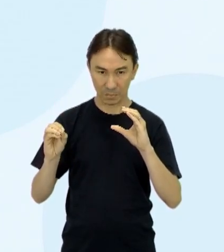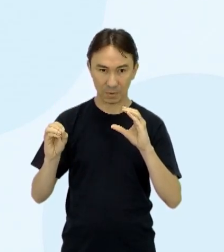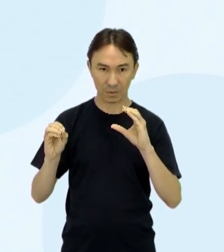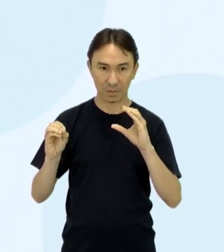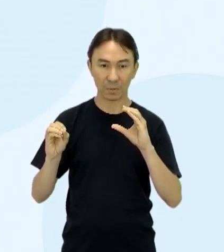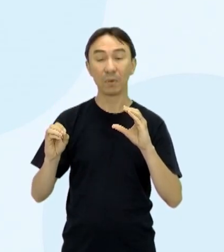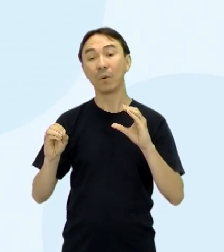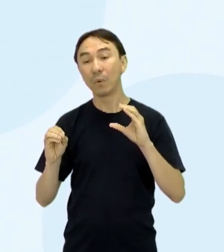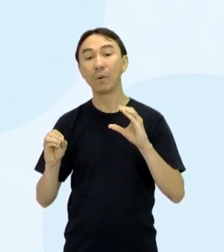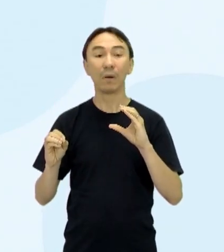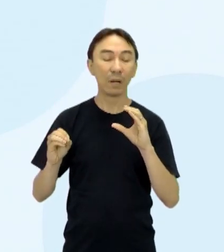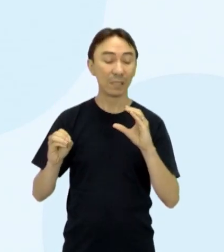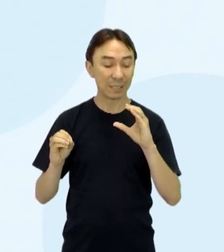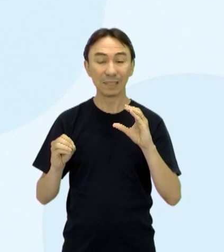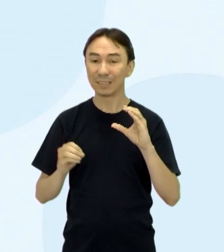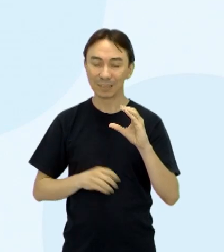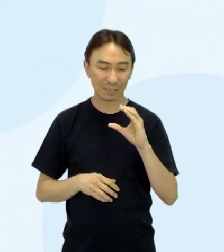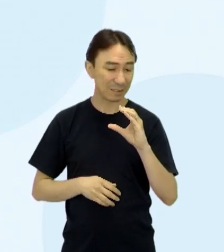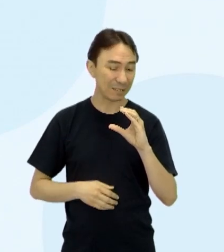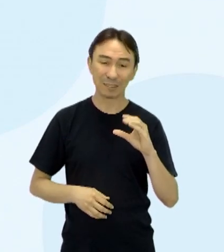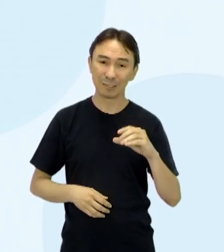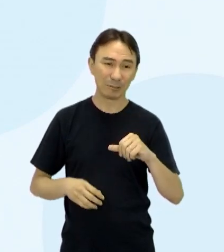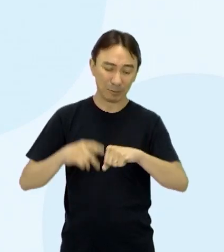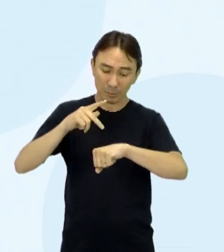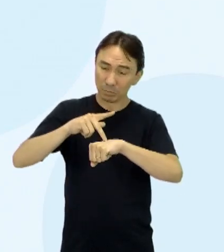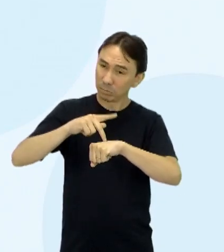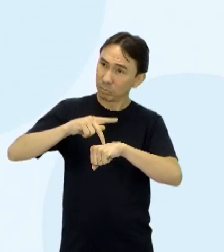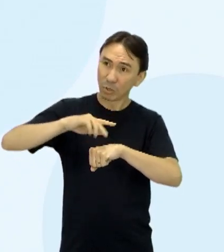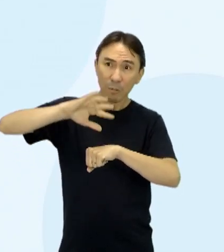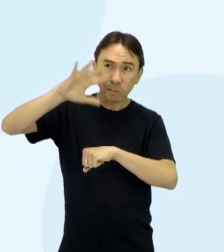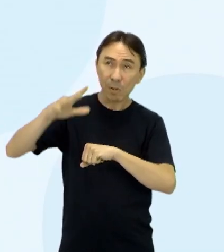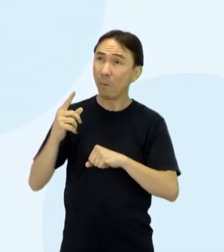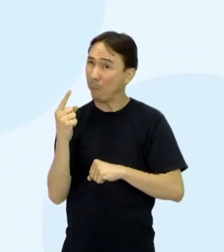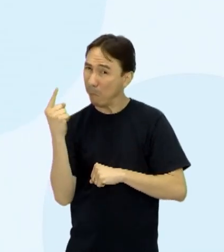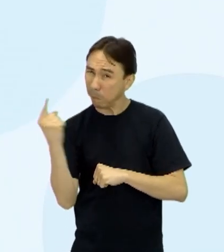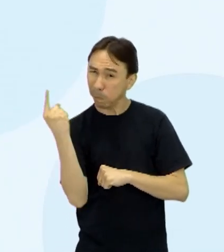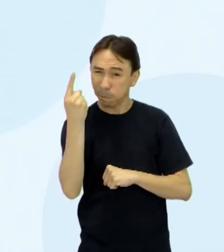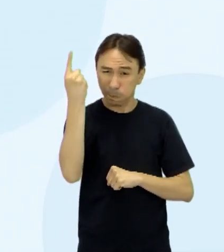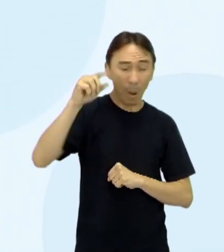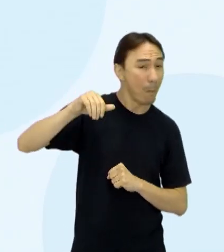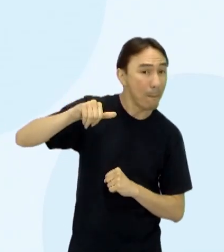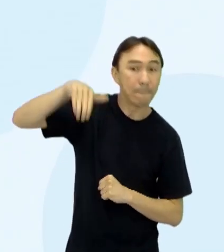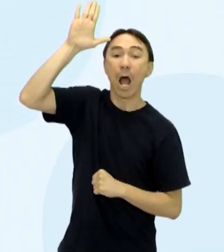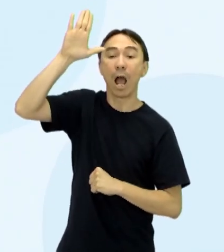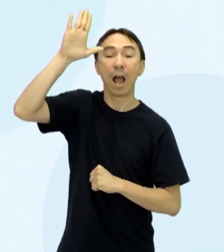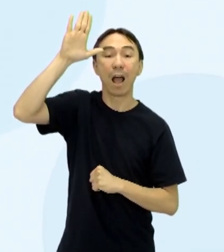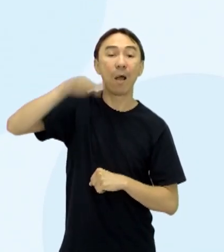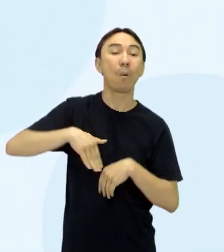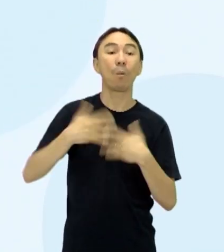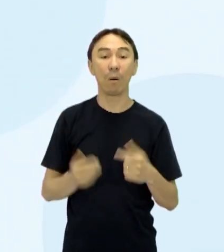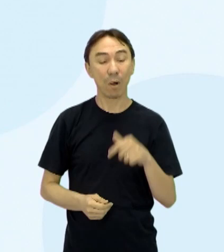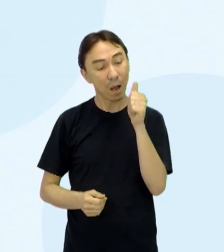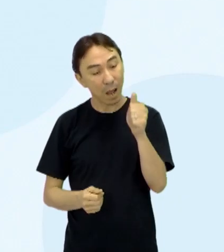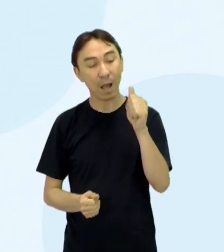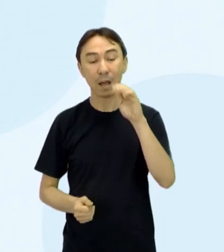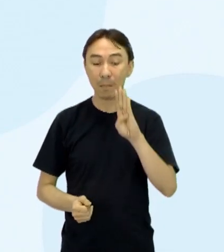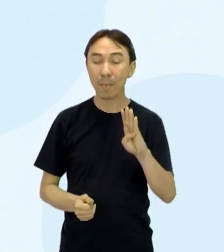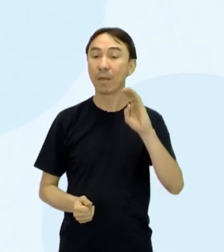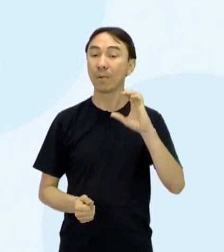fica ponto mais elevado da Terra, Everest, alternativa A, B, Monte Olimpo e